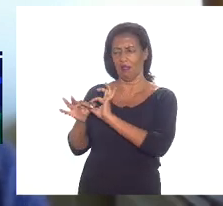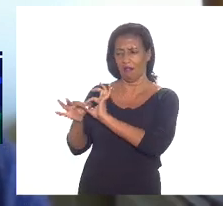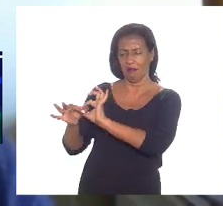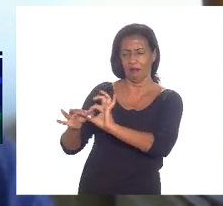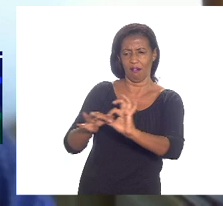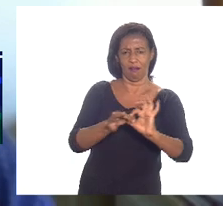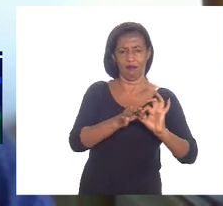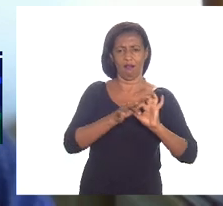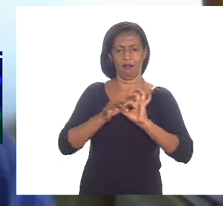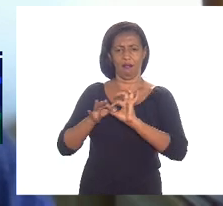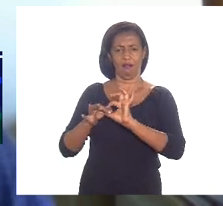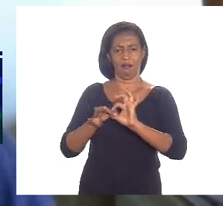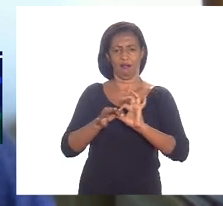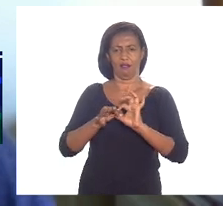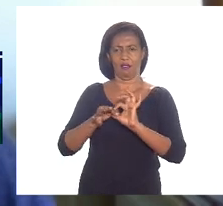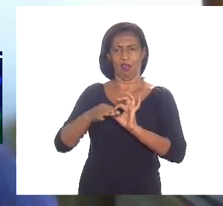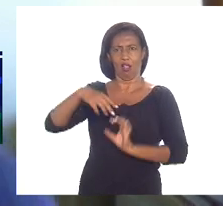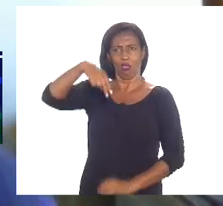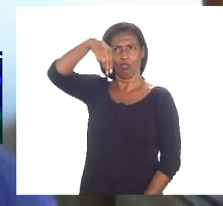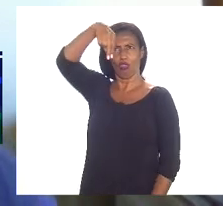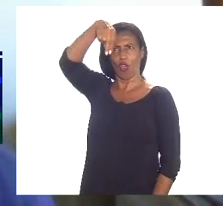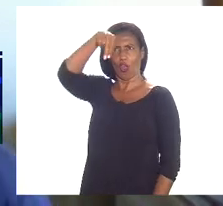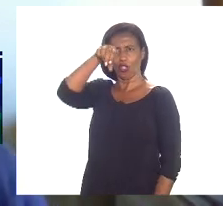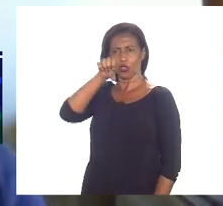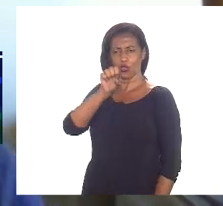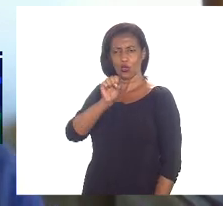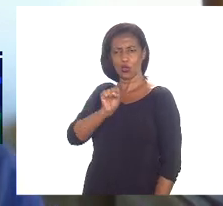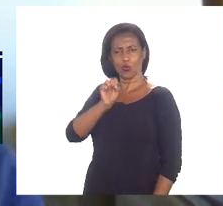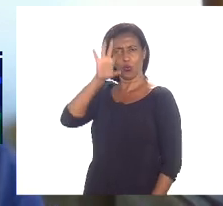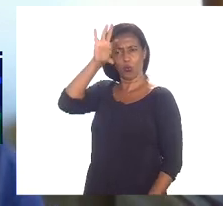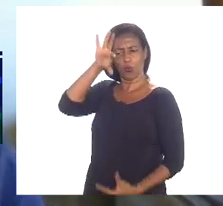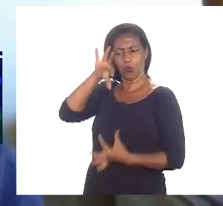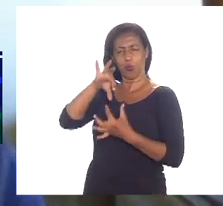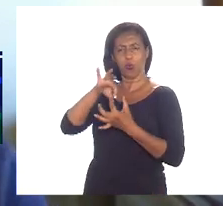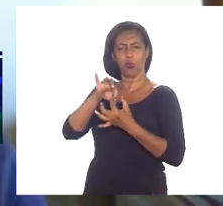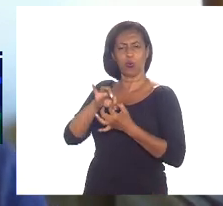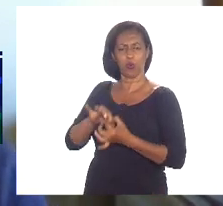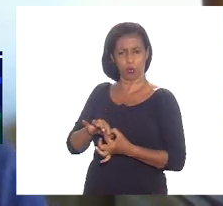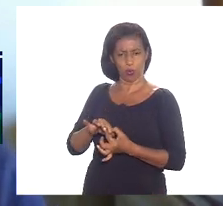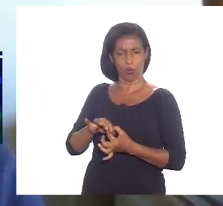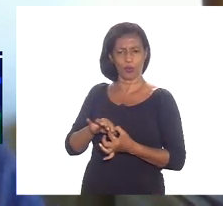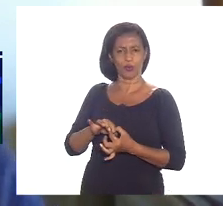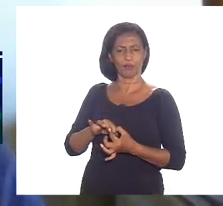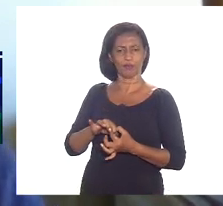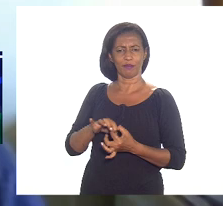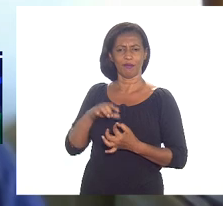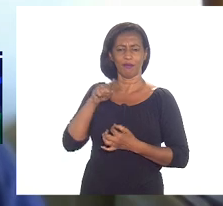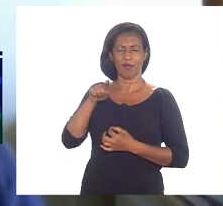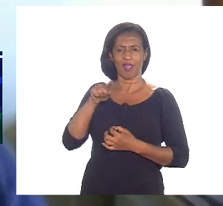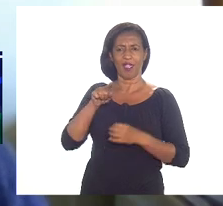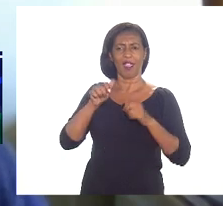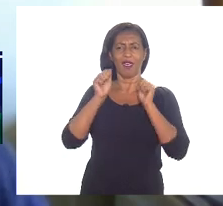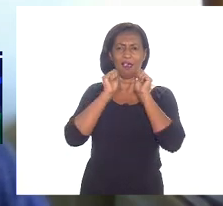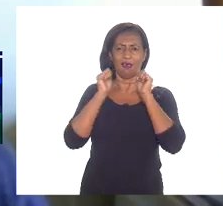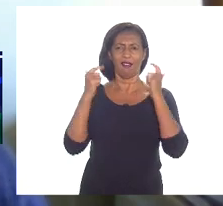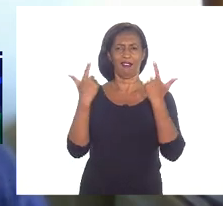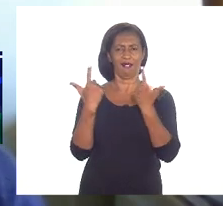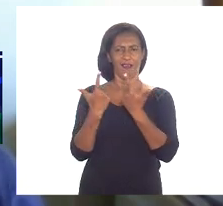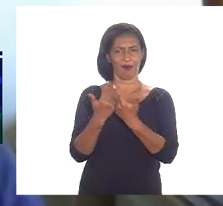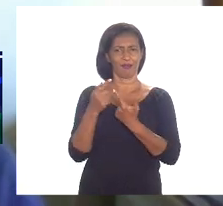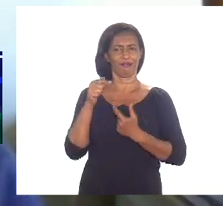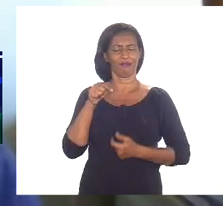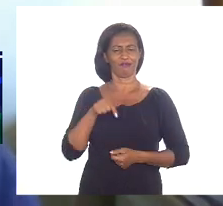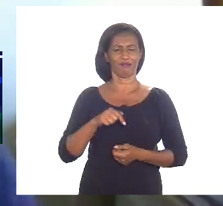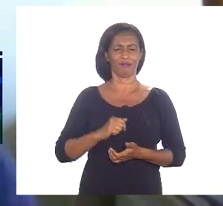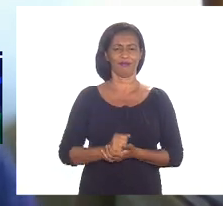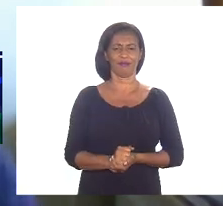entre o norte e o sul cujo ponto médio é a sede a distância André Legislativa do Estado